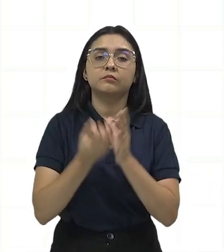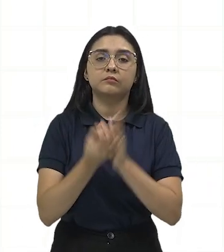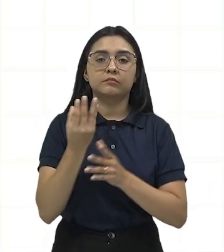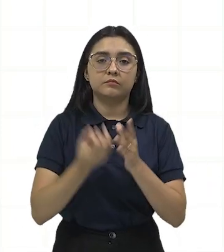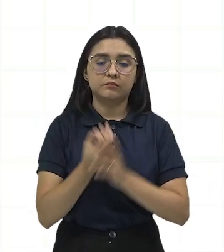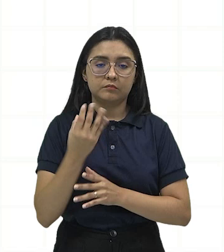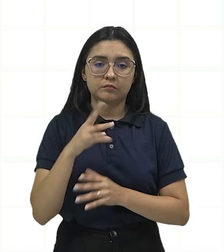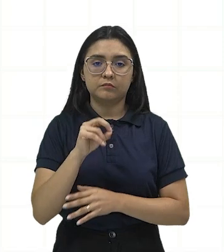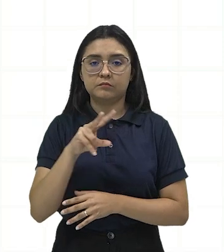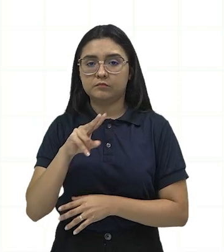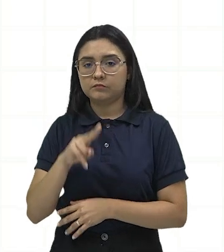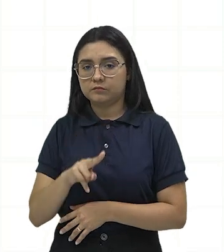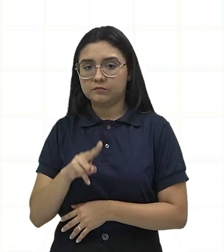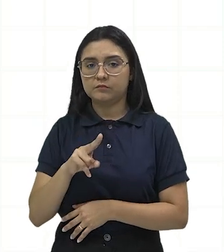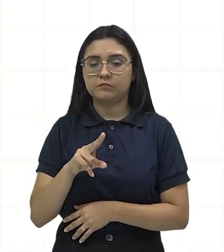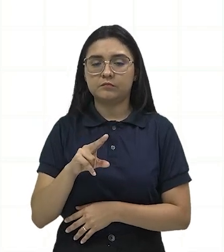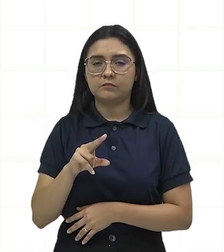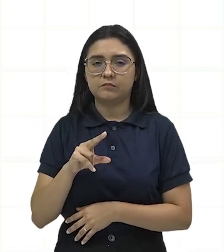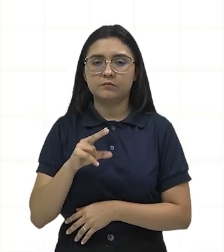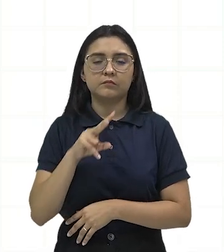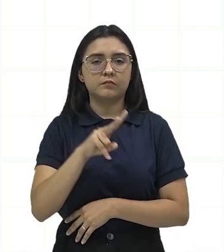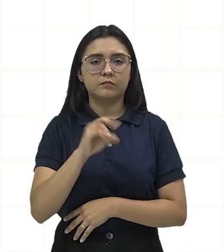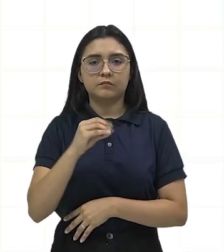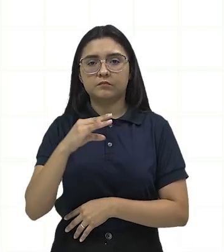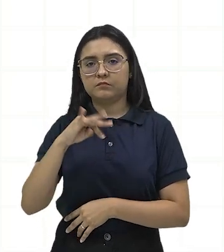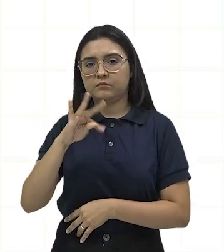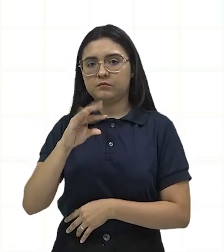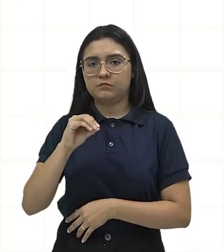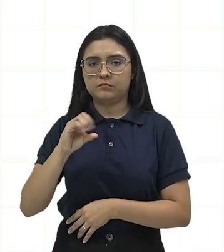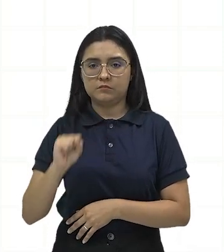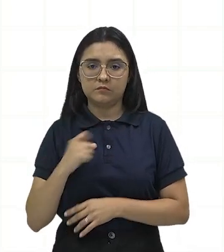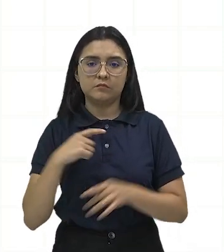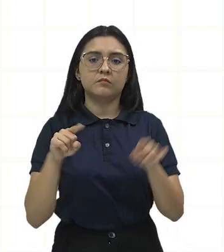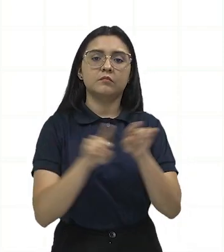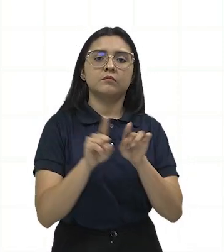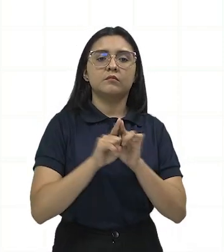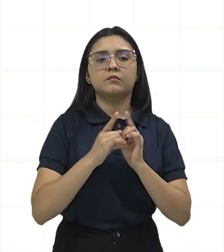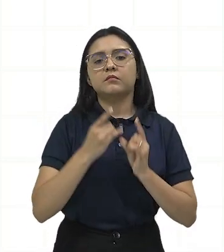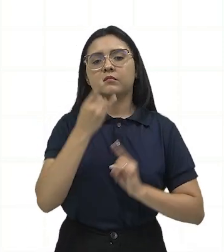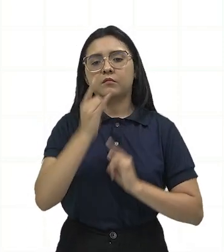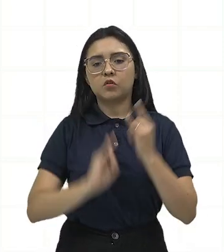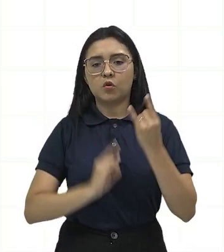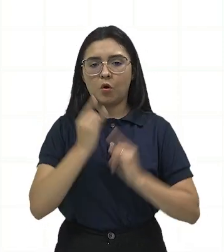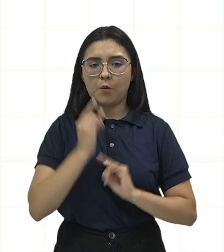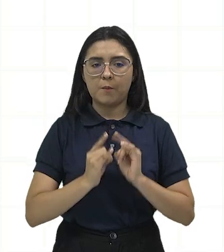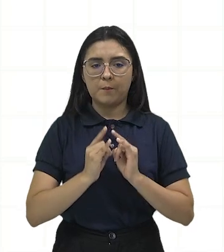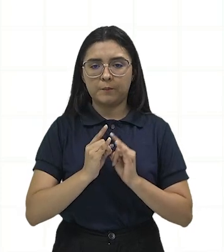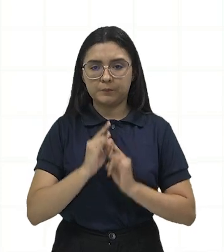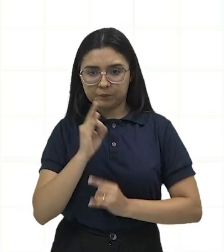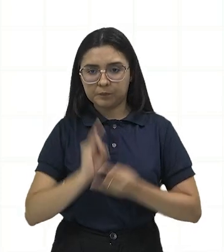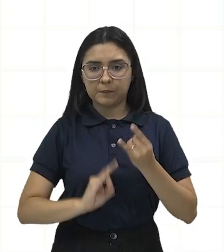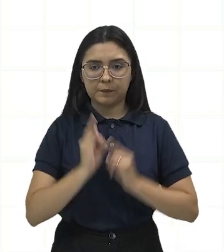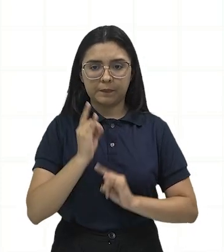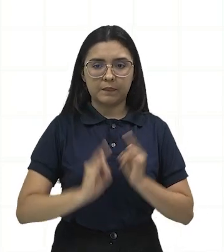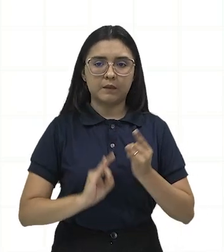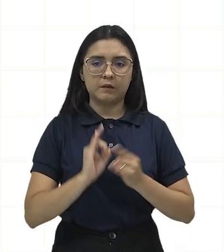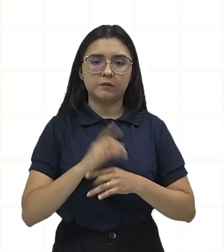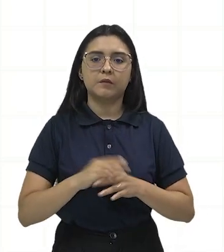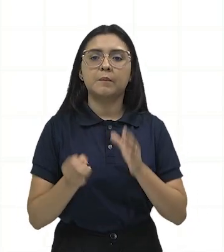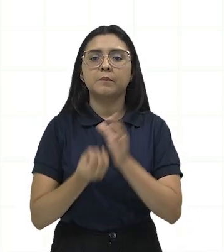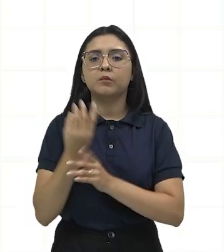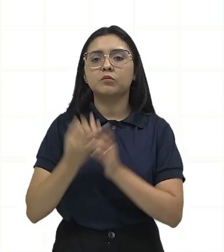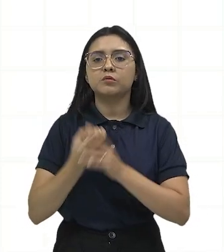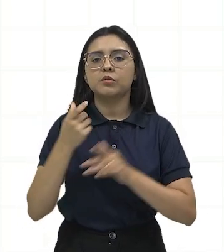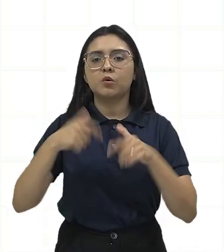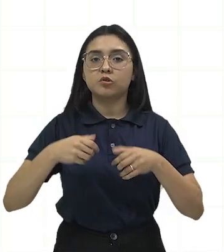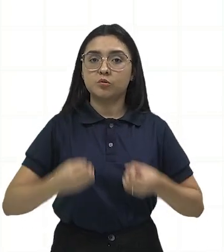os hormônios estrógeno e progesterona. Gente, esses hormônios estrógeno e progesterona serão produzidos aqui